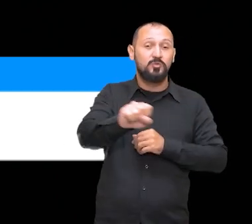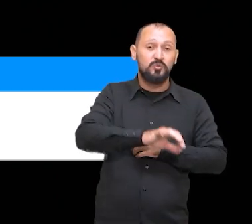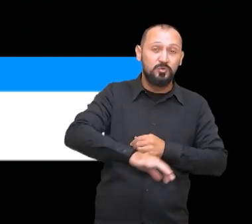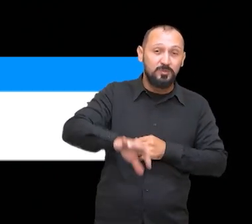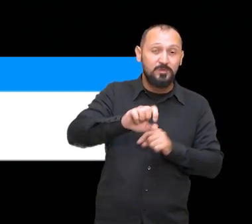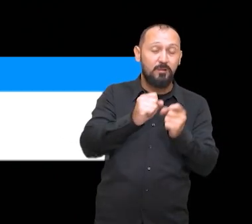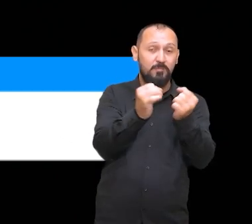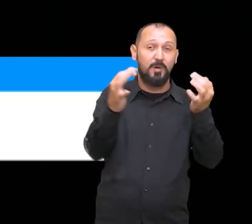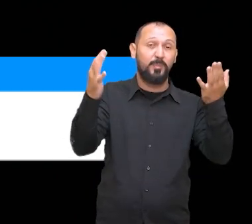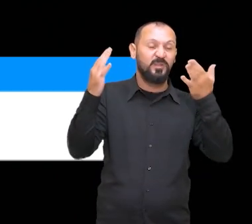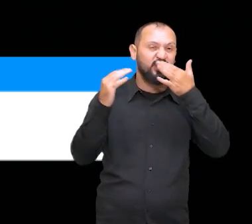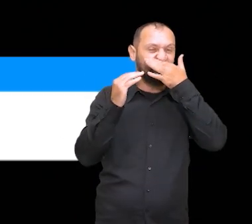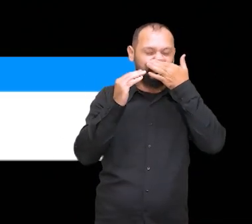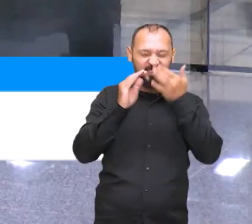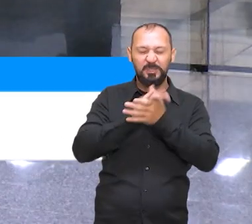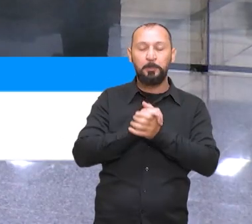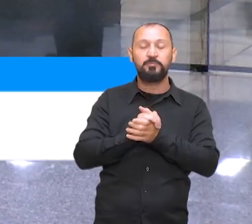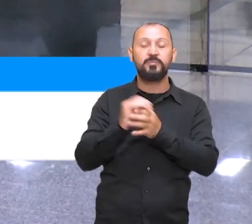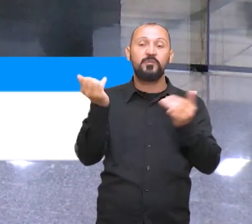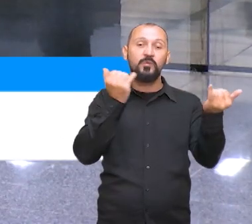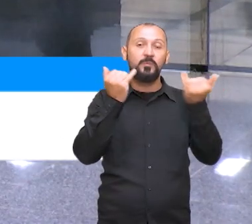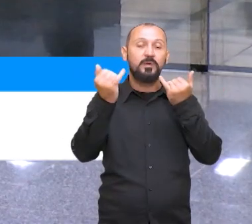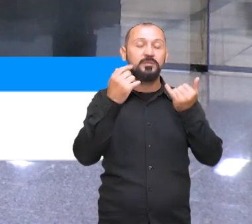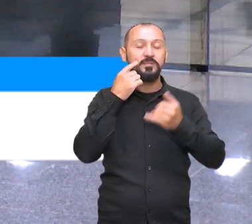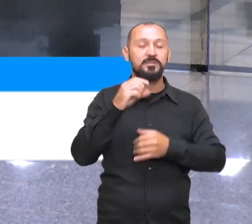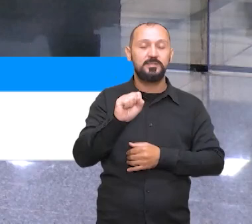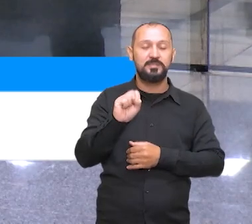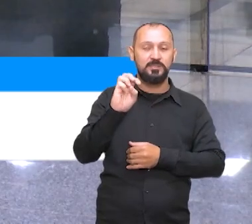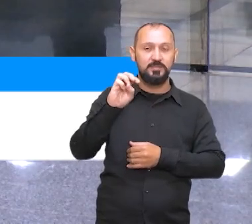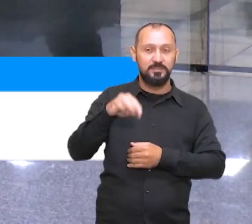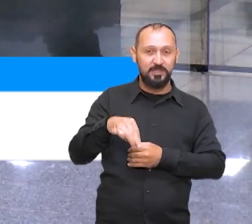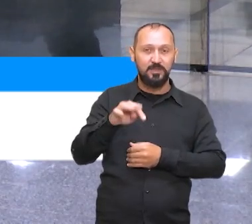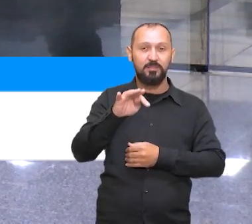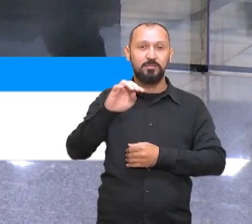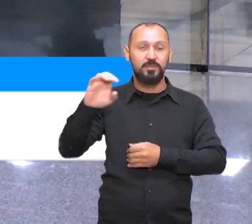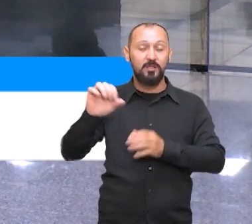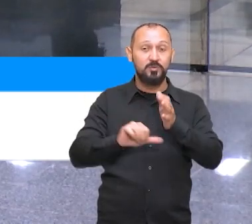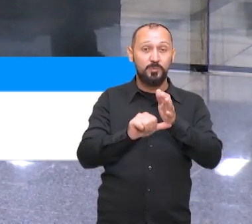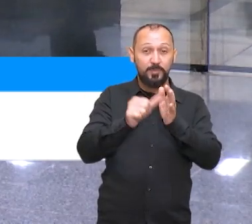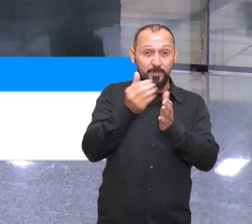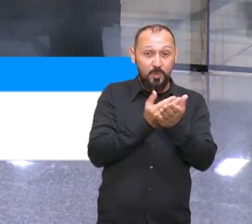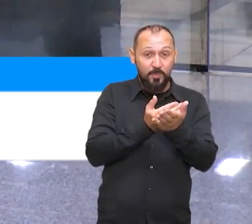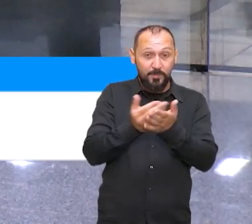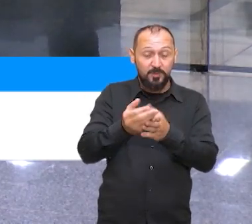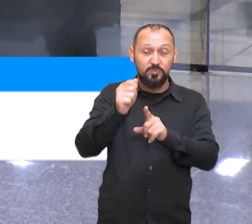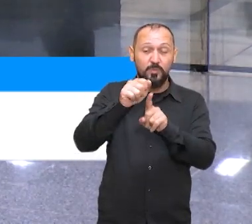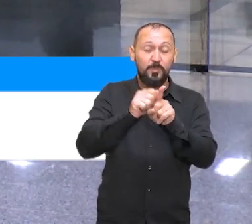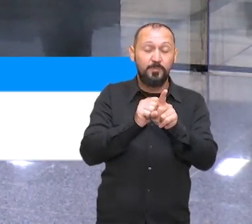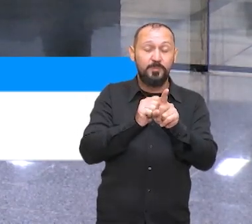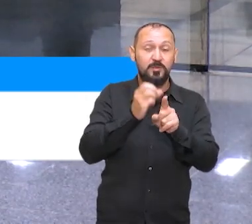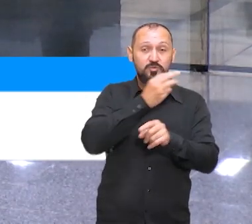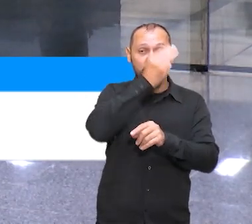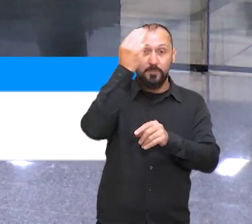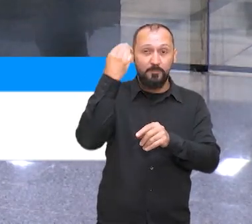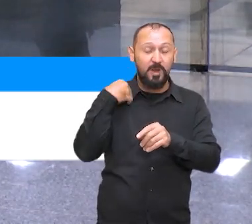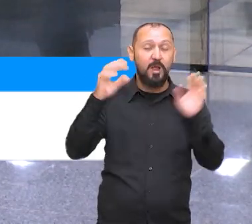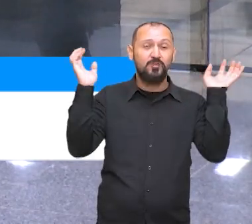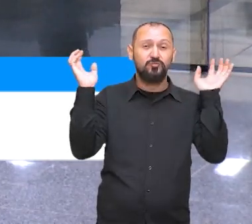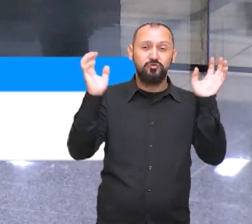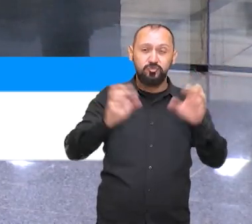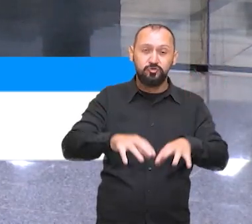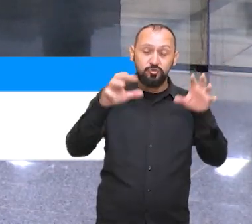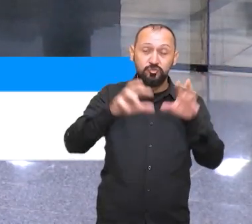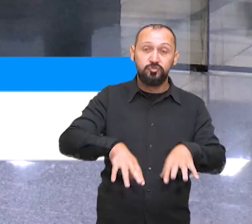social e ambiental da cidade. Segundo dados do Centec, no mês de abril e nos primeiros 15 dias de maio, Mato Grosso do